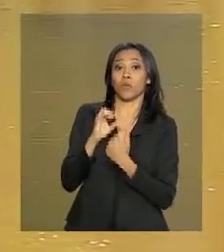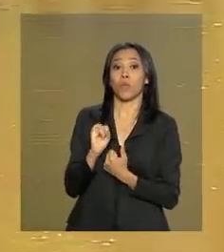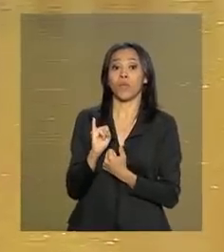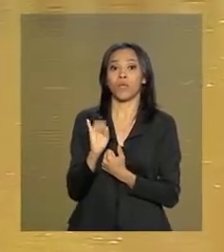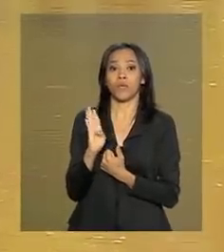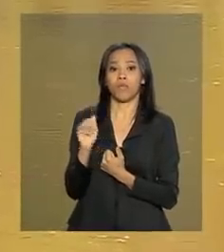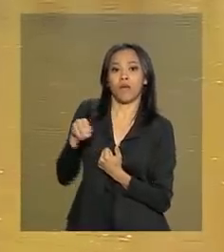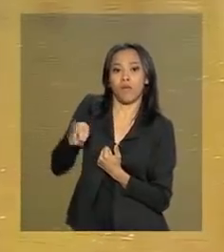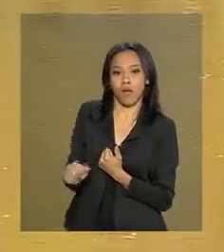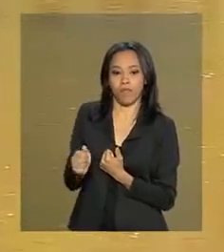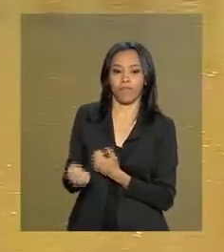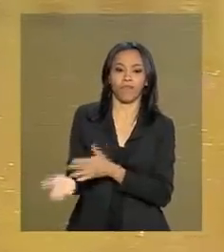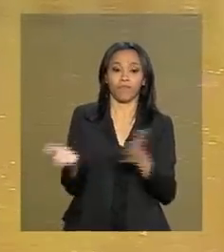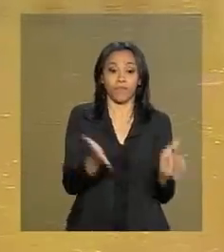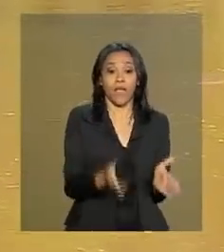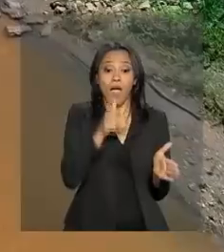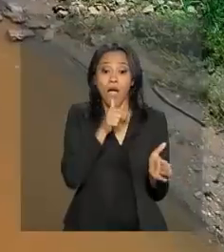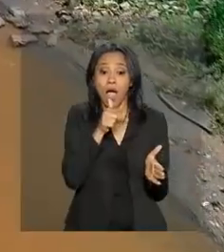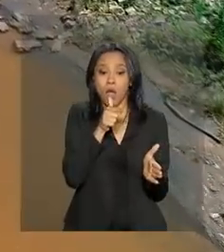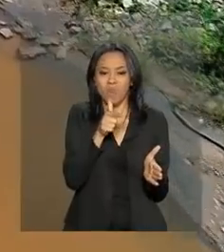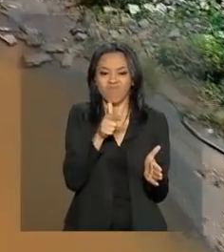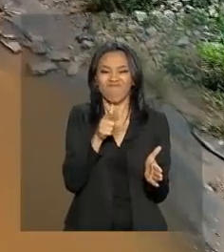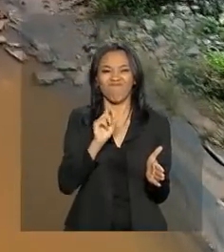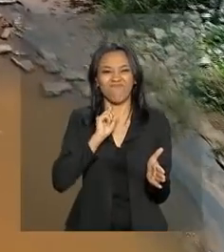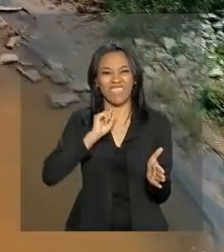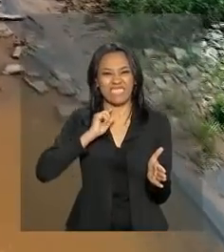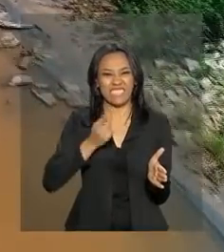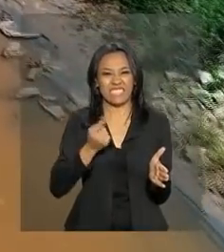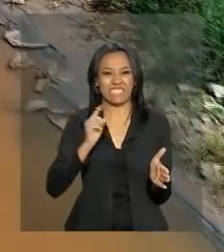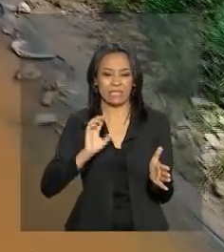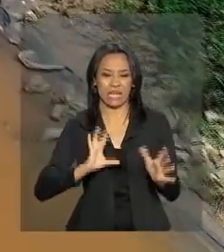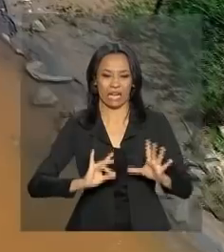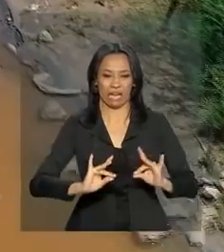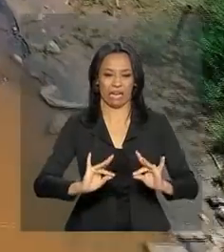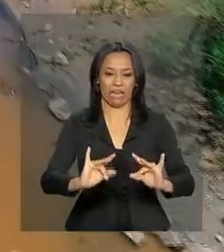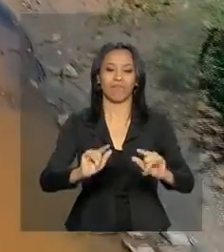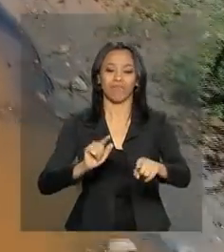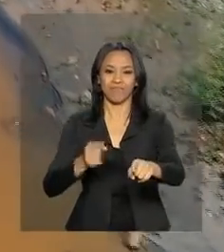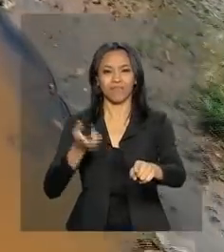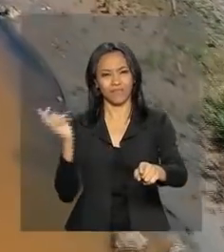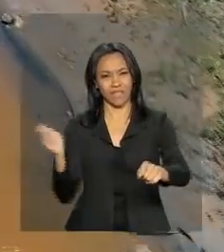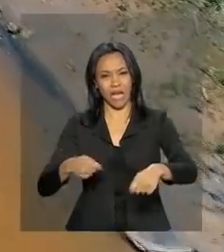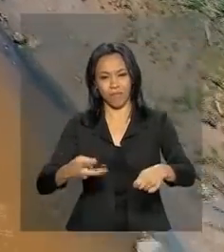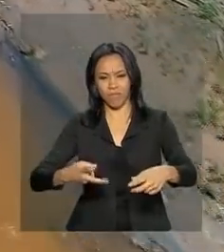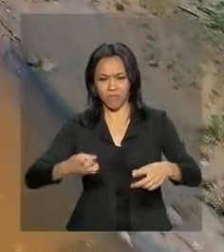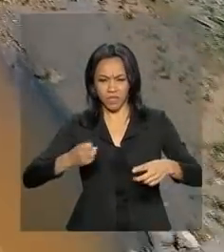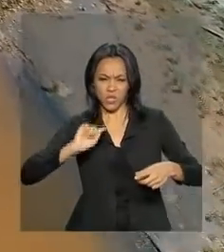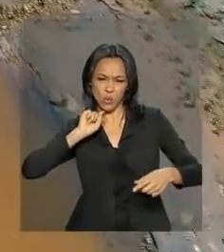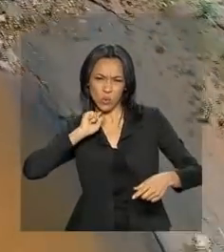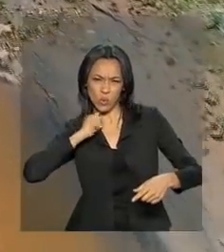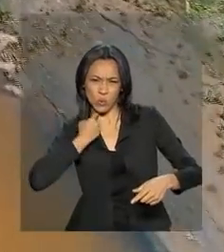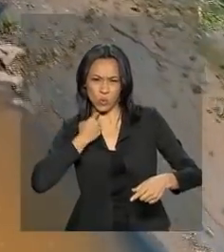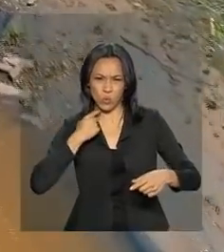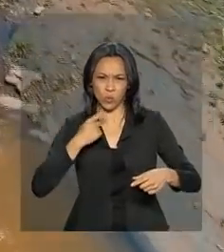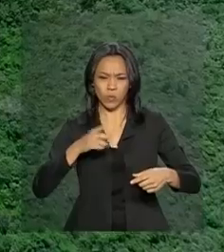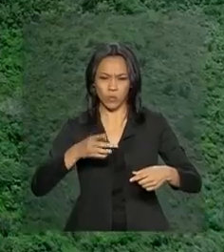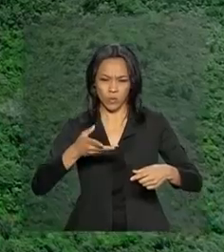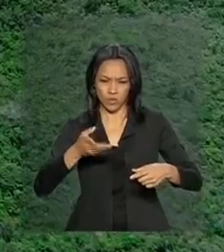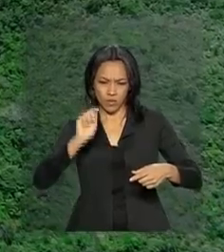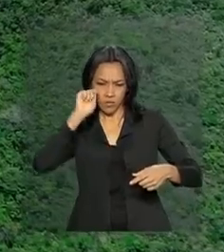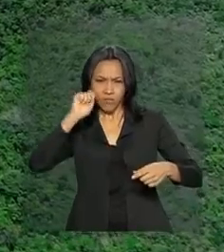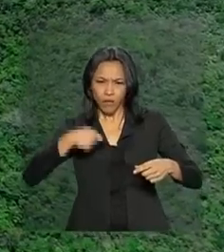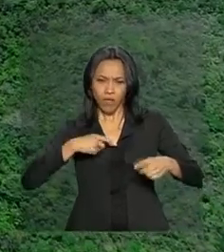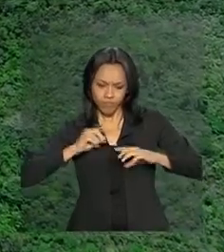rios segue com a cor forte da lama. Em alguns lugares, é possível observar o acúmulo escuro de resíduos minerais.